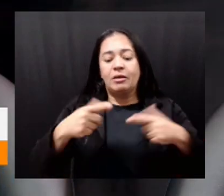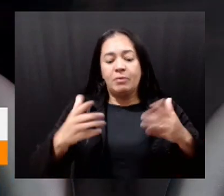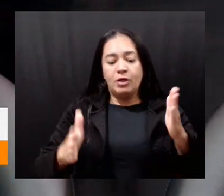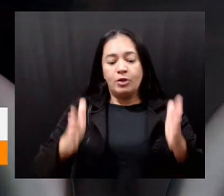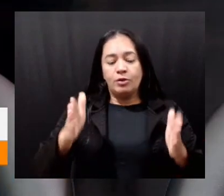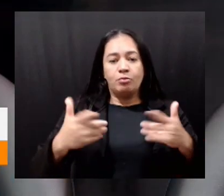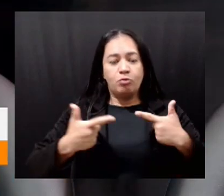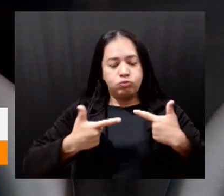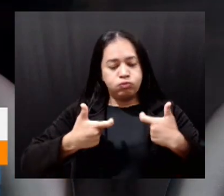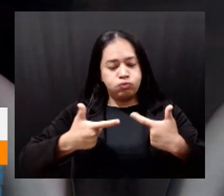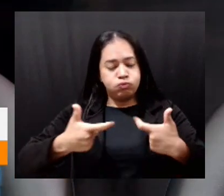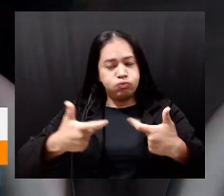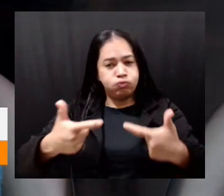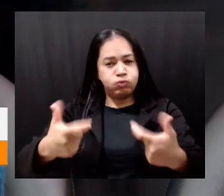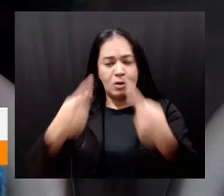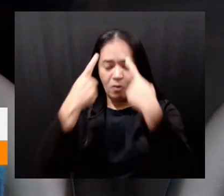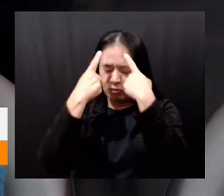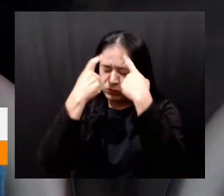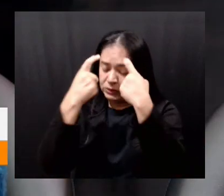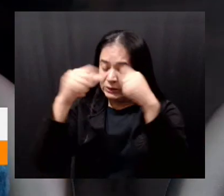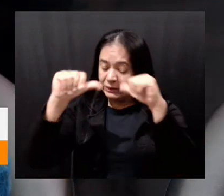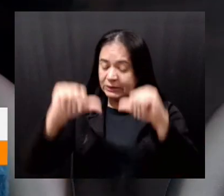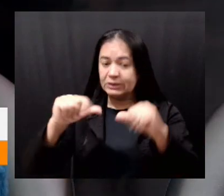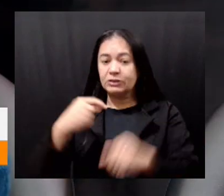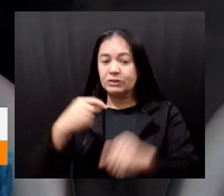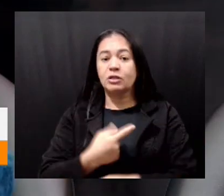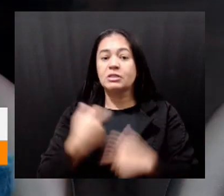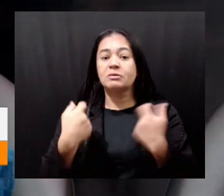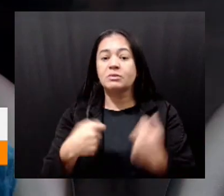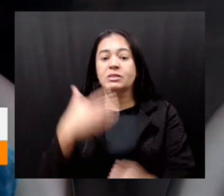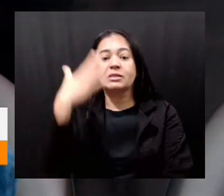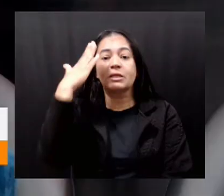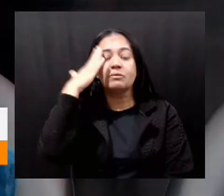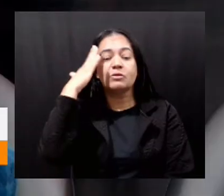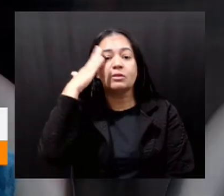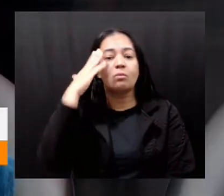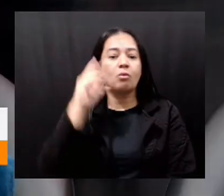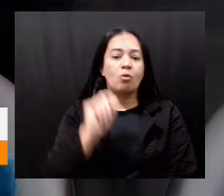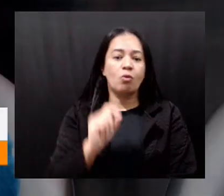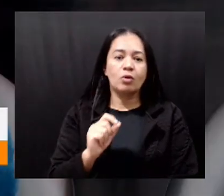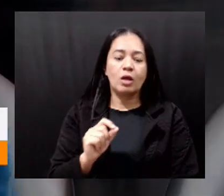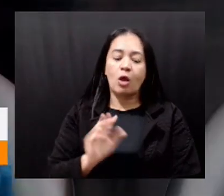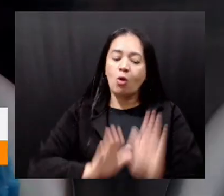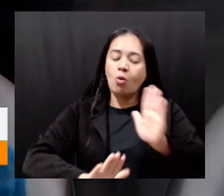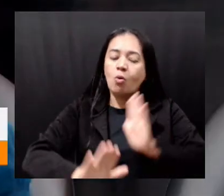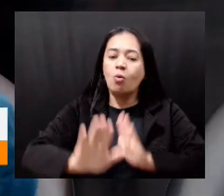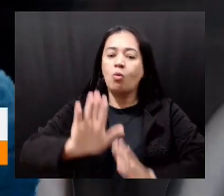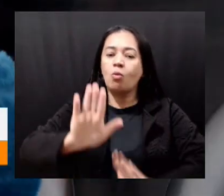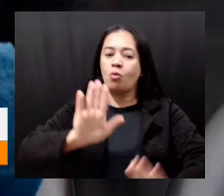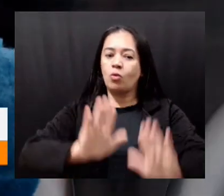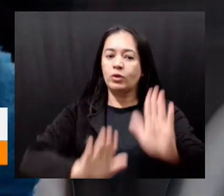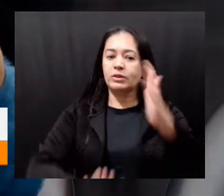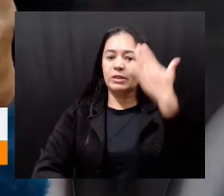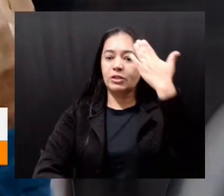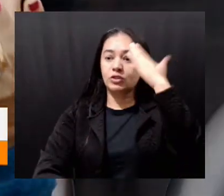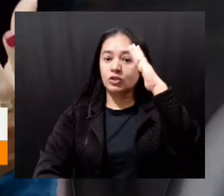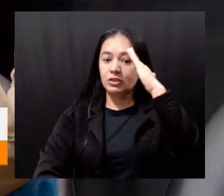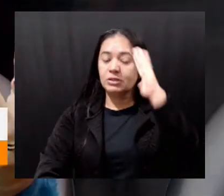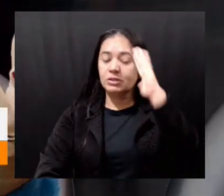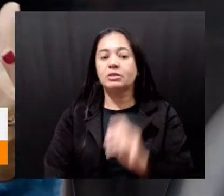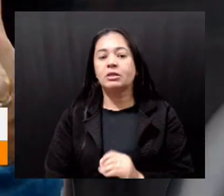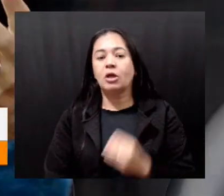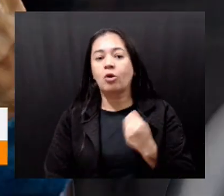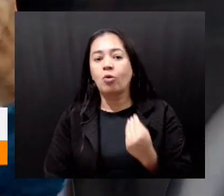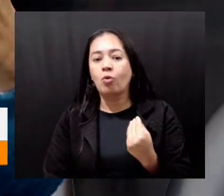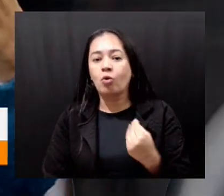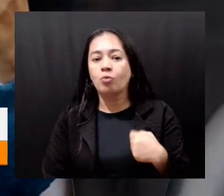violência extrema, a gente tem que saber ter cuidado de entender o quanto eu preciso me